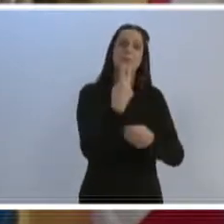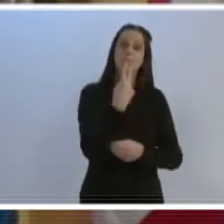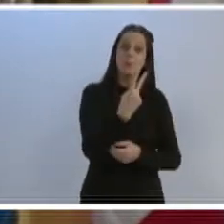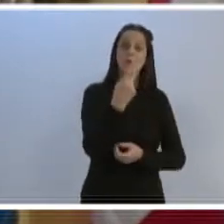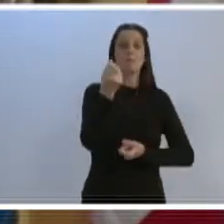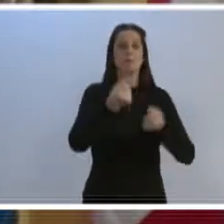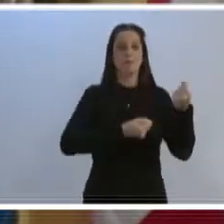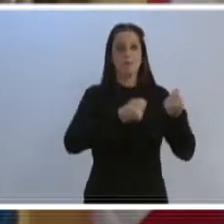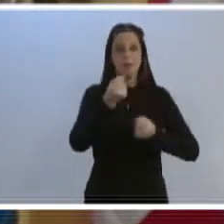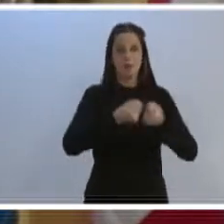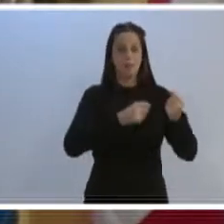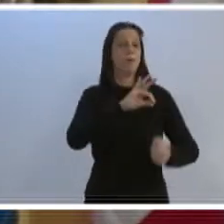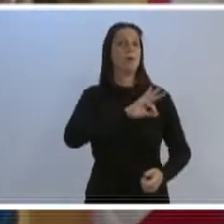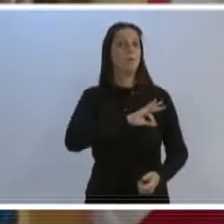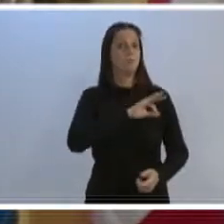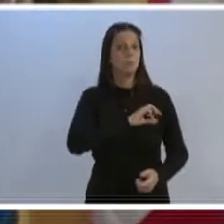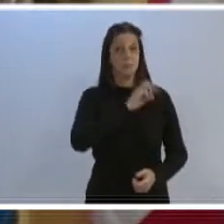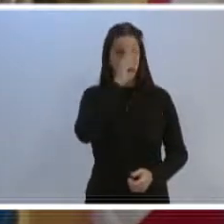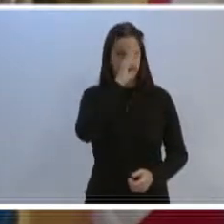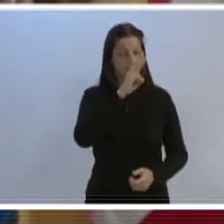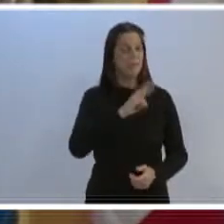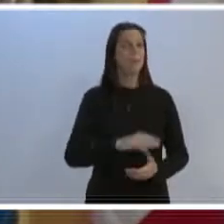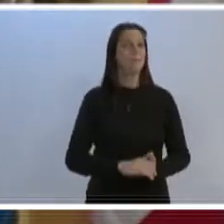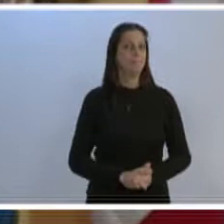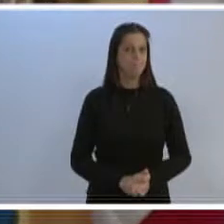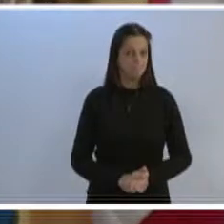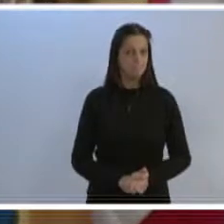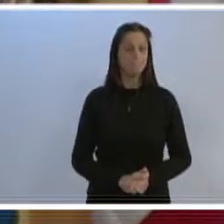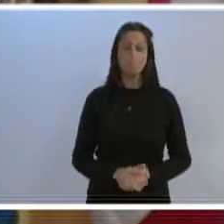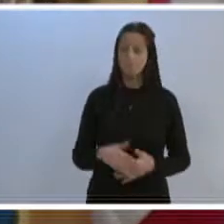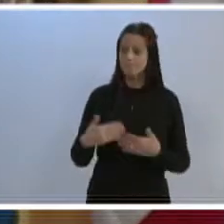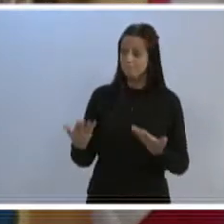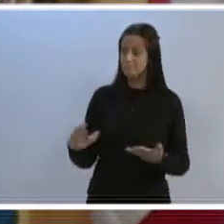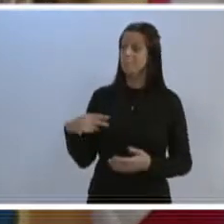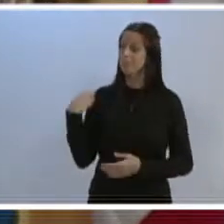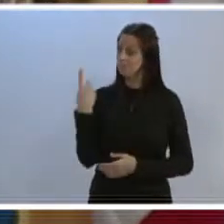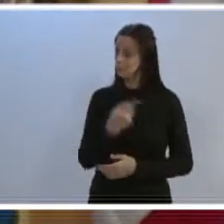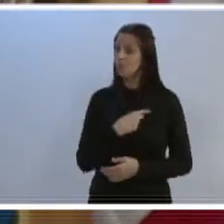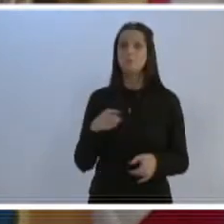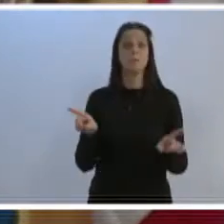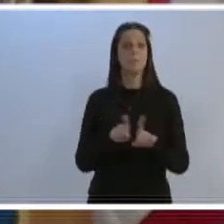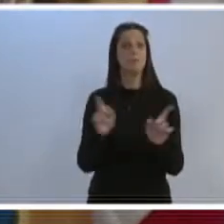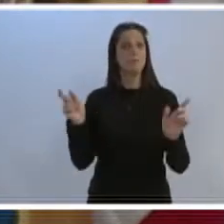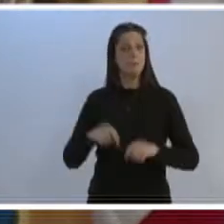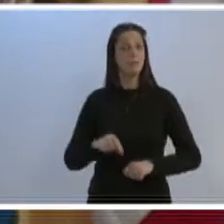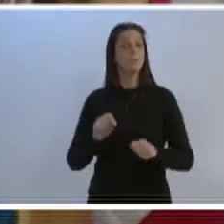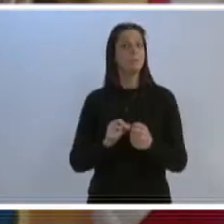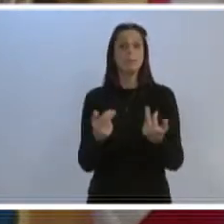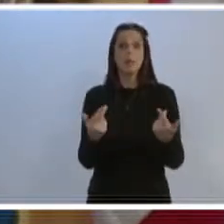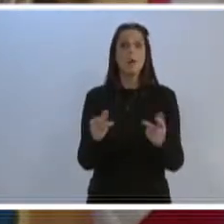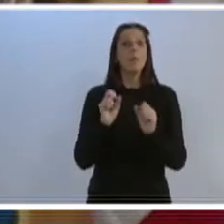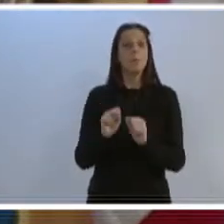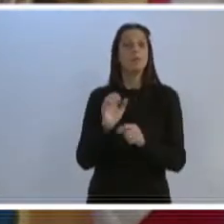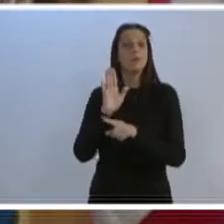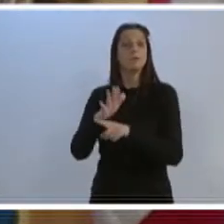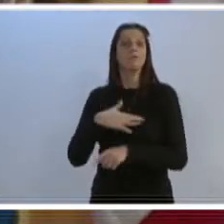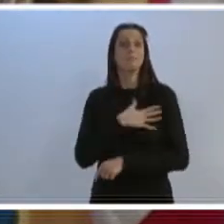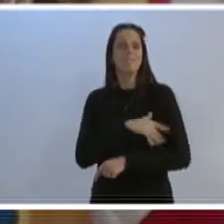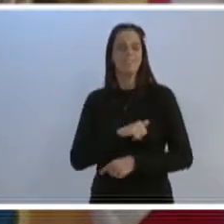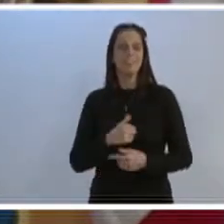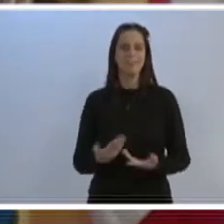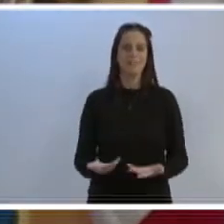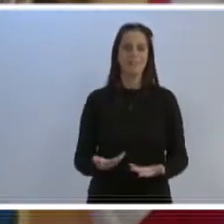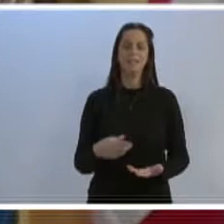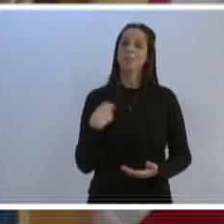para a polícia militar o vereador adriano nós podemos fazer o mesmo nós podemos fazer o mesmo e nós poder e nós aqui nós